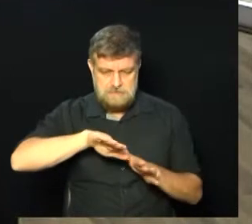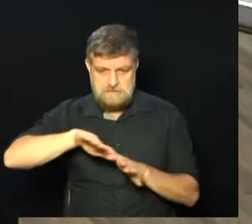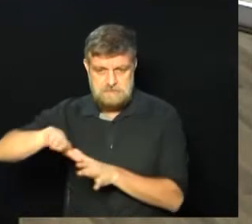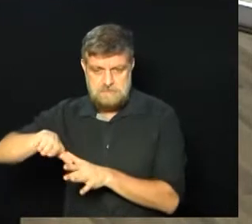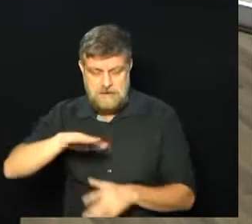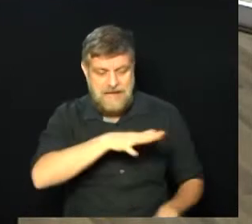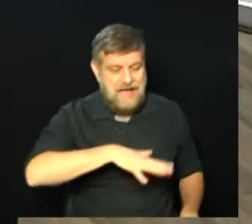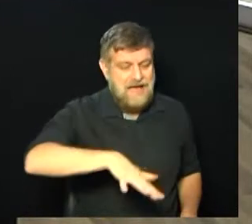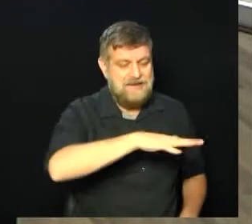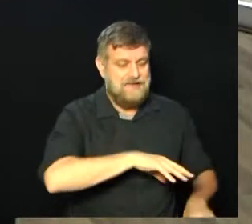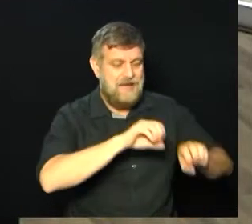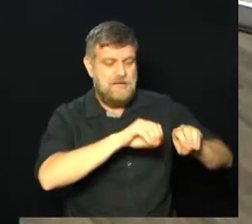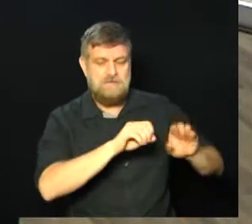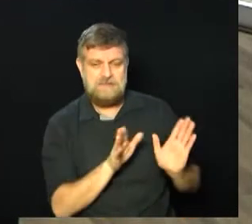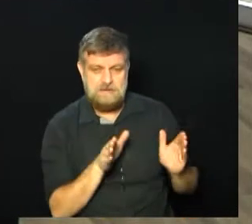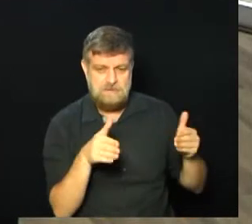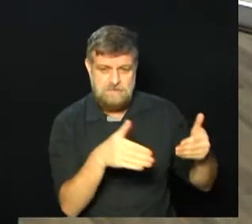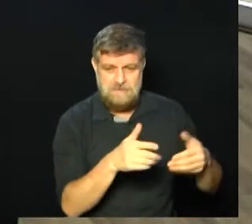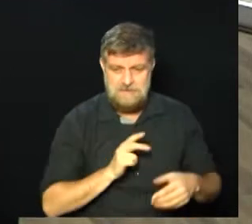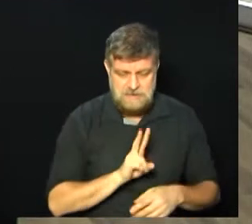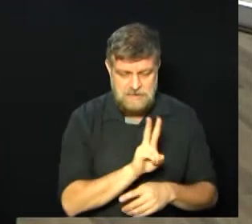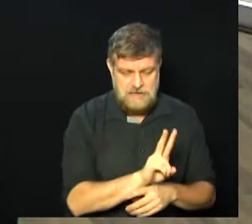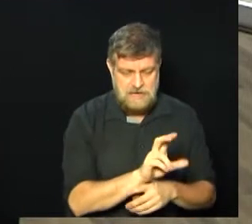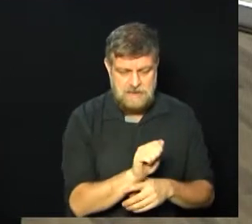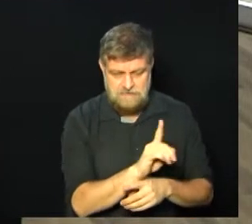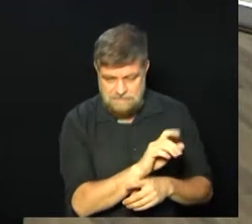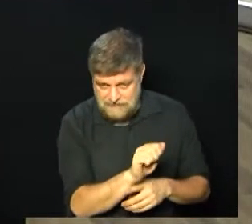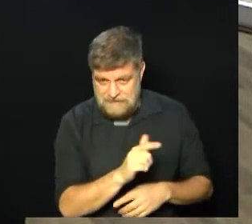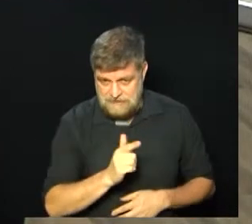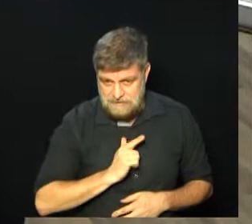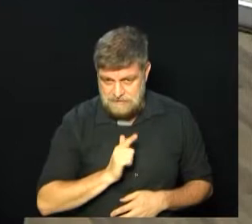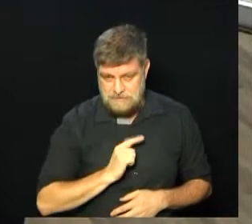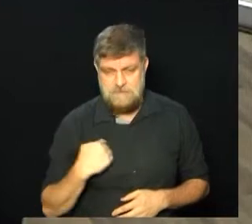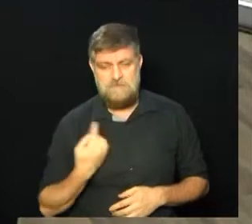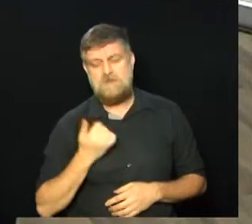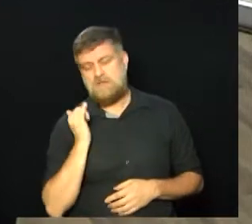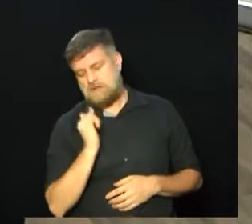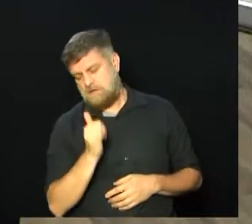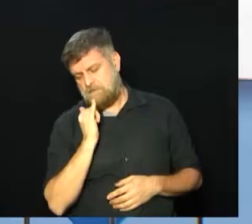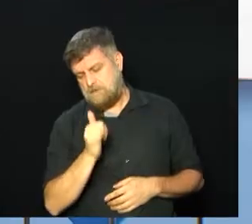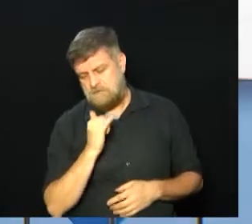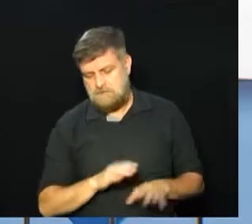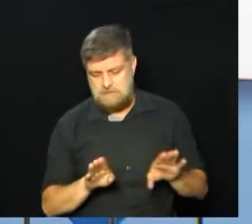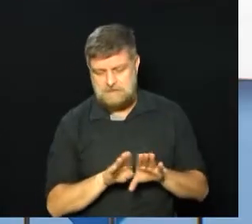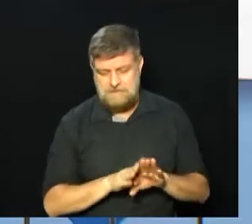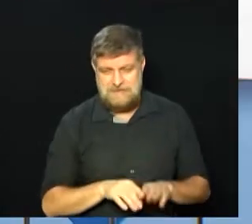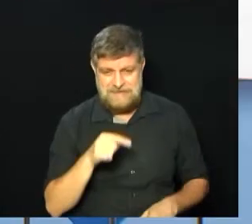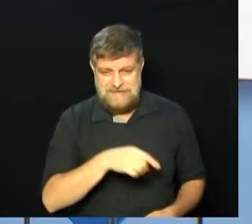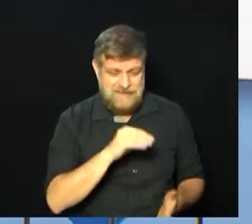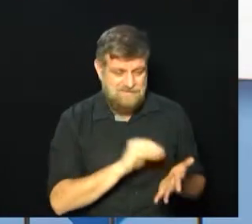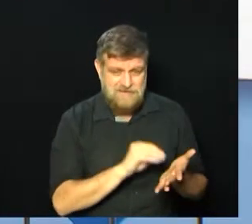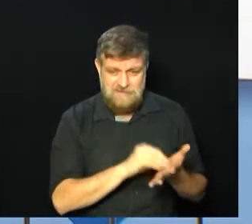área da Educação É porque tem vaga disponível é a gente falou recentemente sobre a questão do Déficit